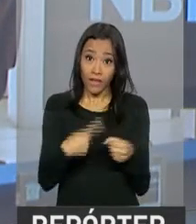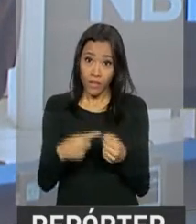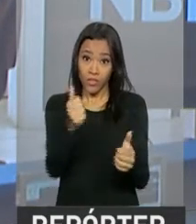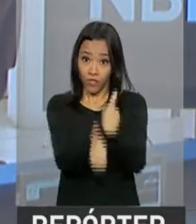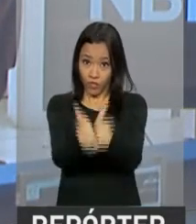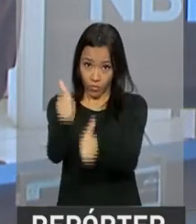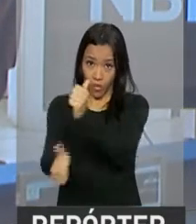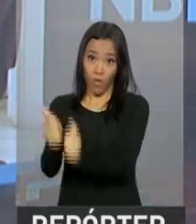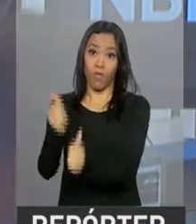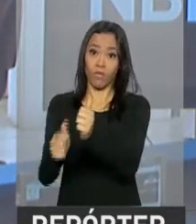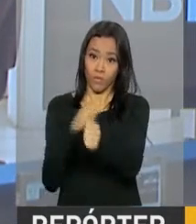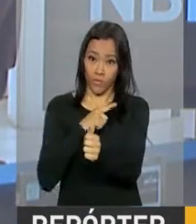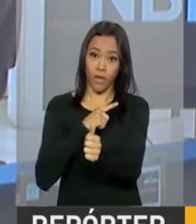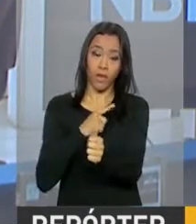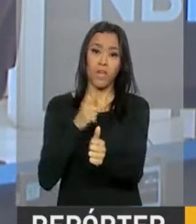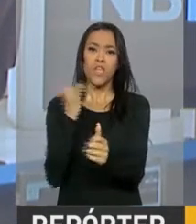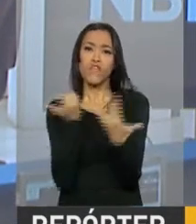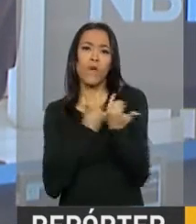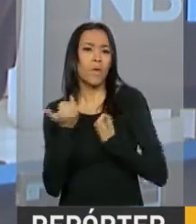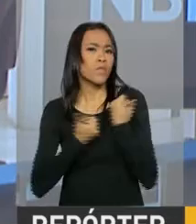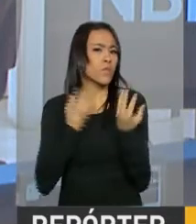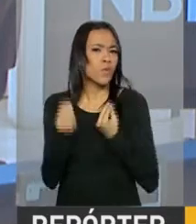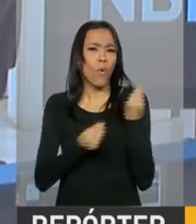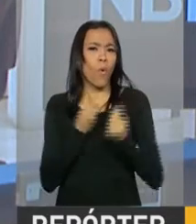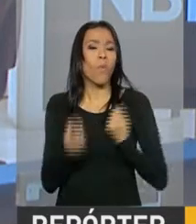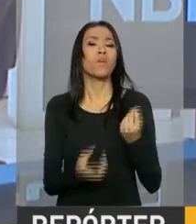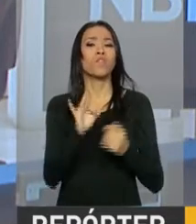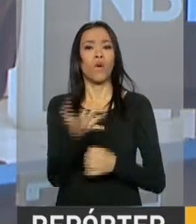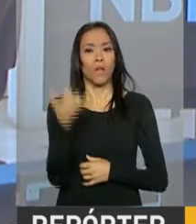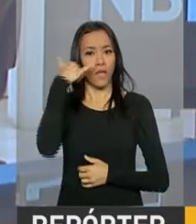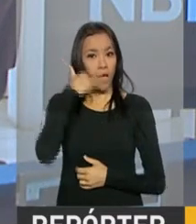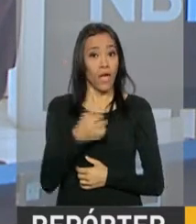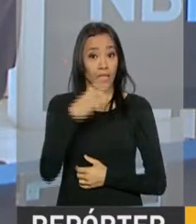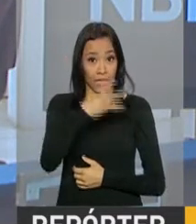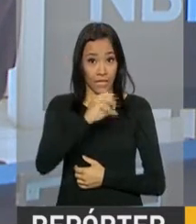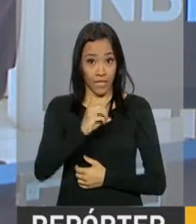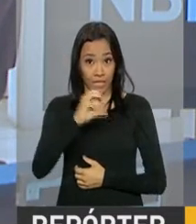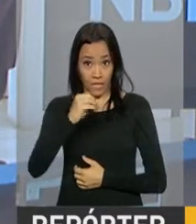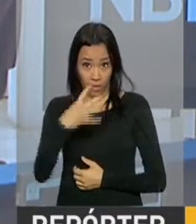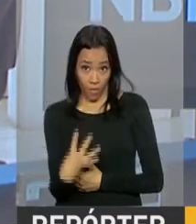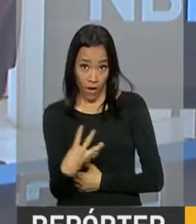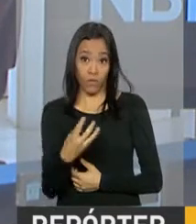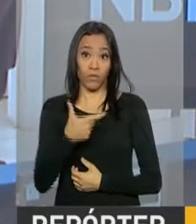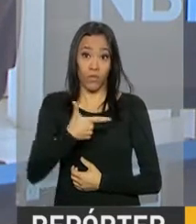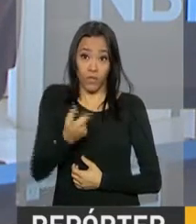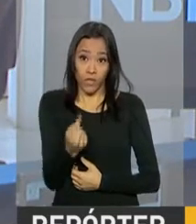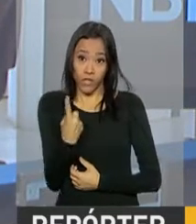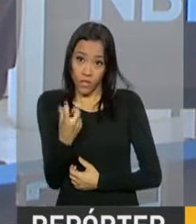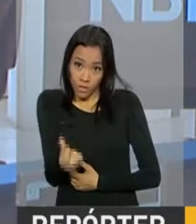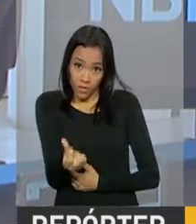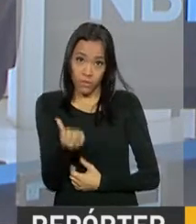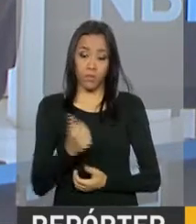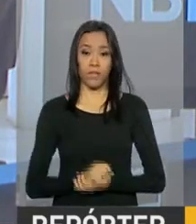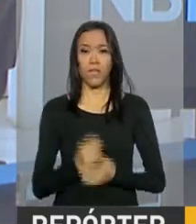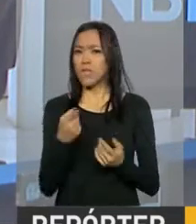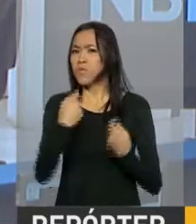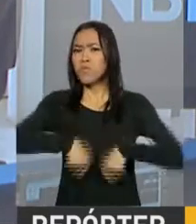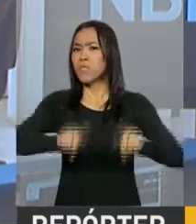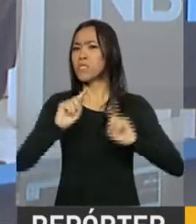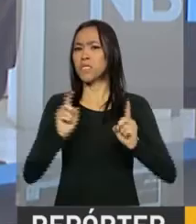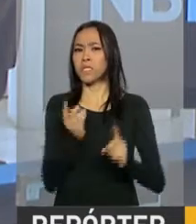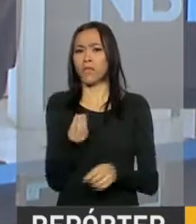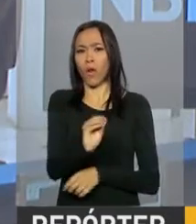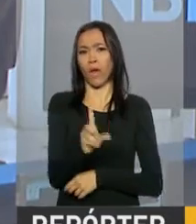partidas de futebol para as informações basta ligar para o telefone 30 04 2016 e não precisa